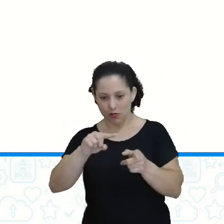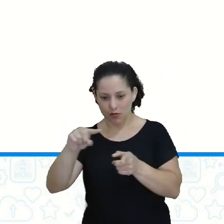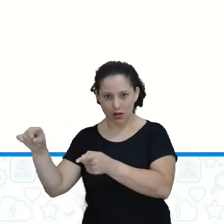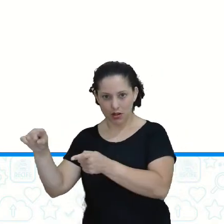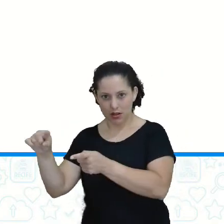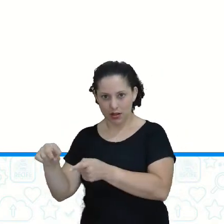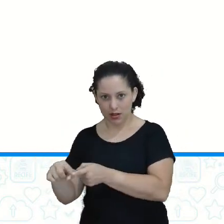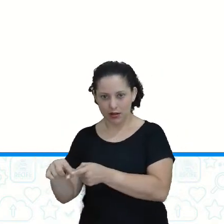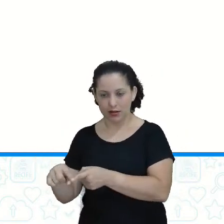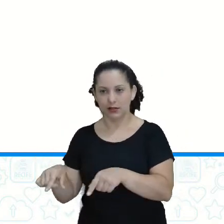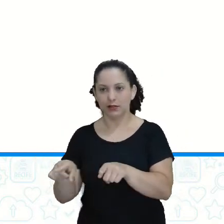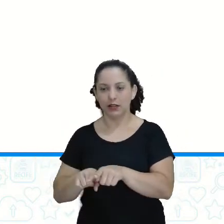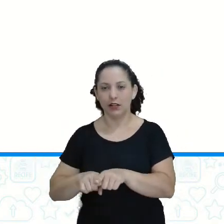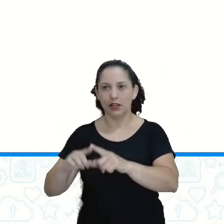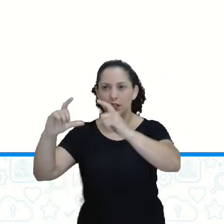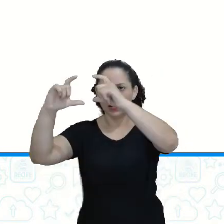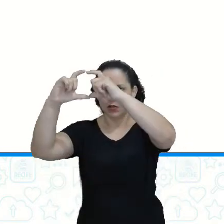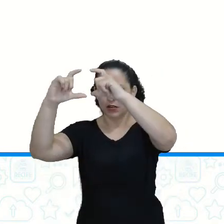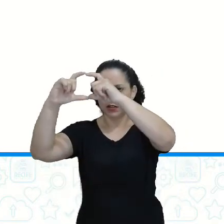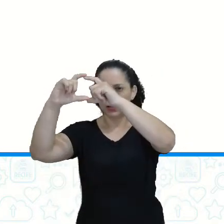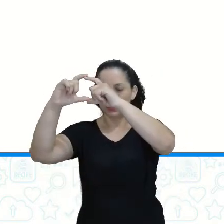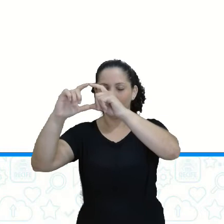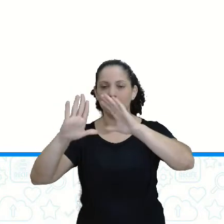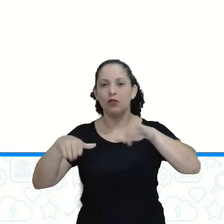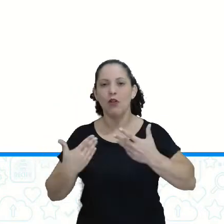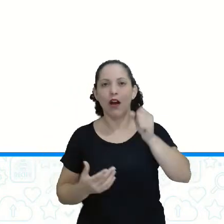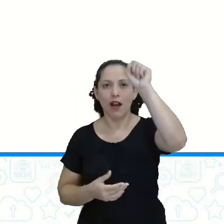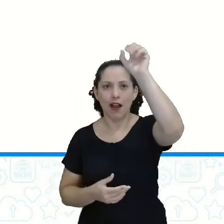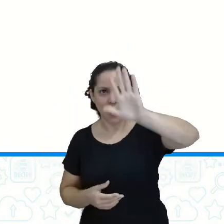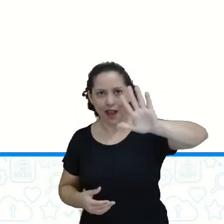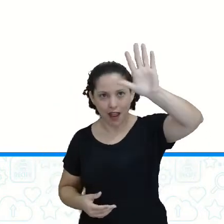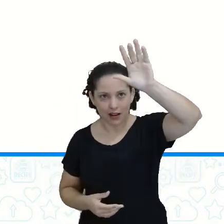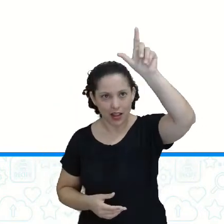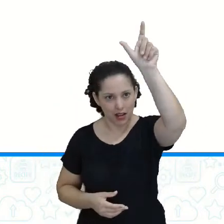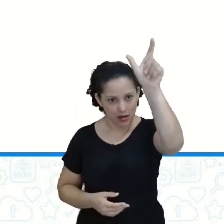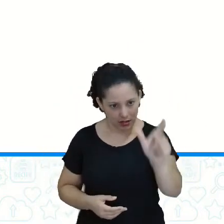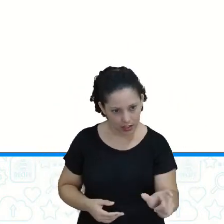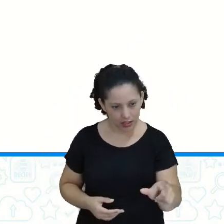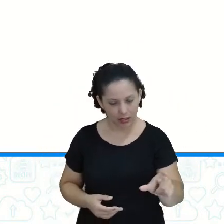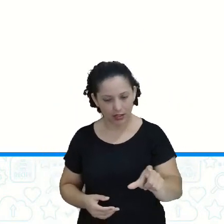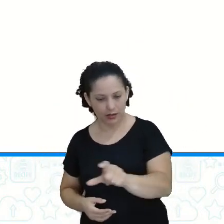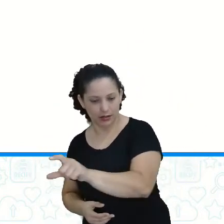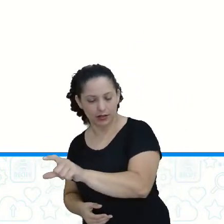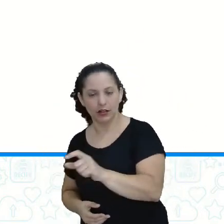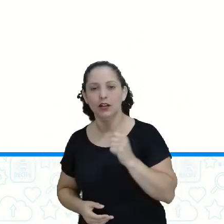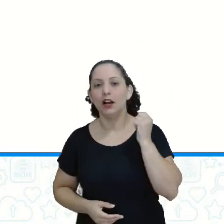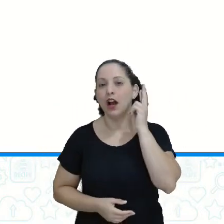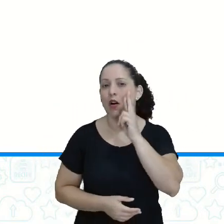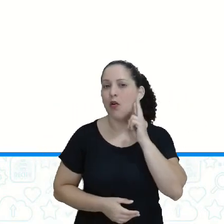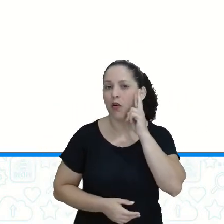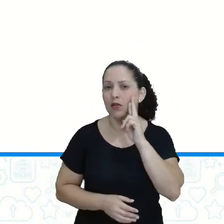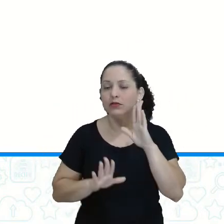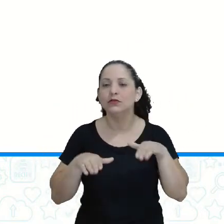a área dessa figura rosa? Qual é a área dessa figura rosa? Respondam para mim.